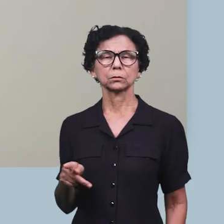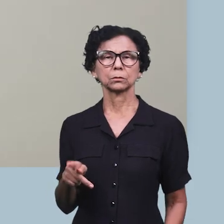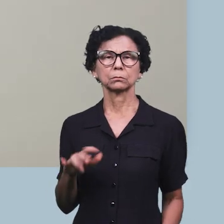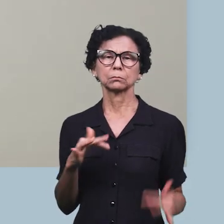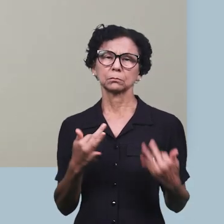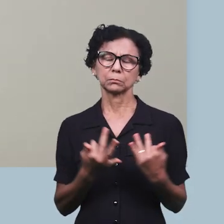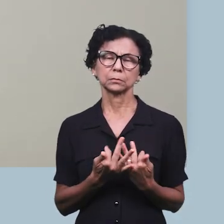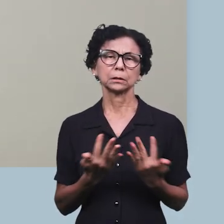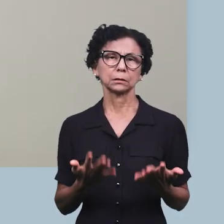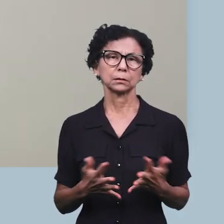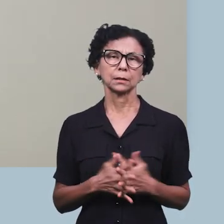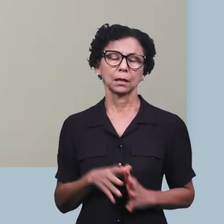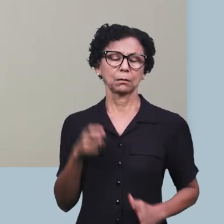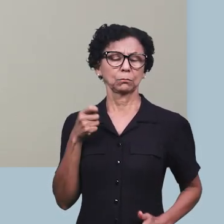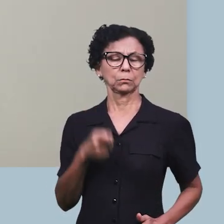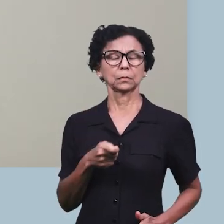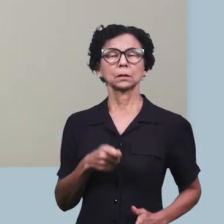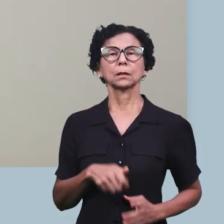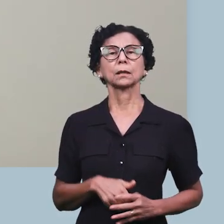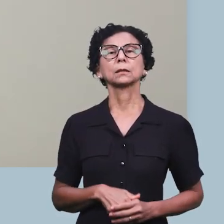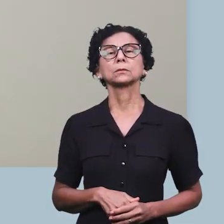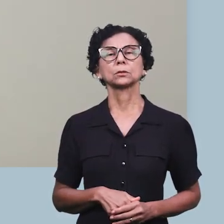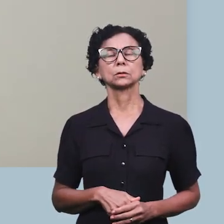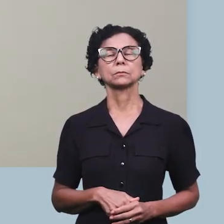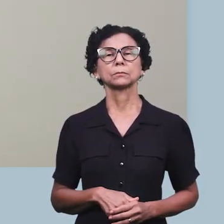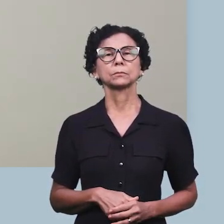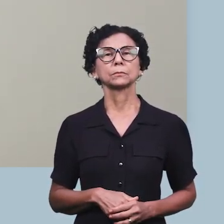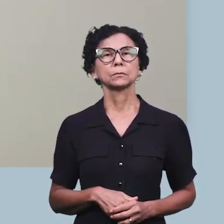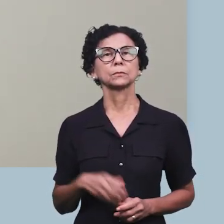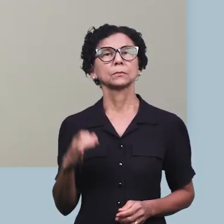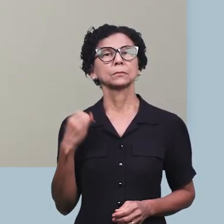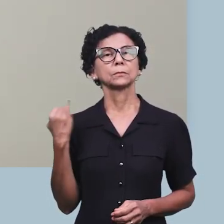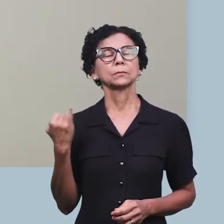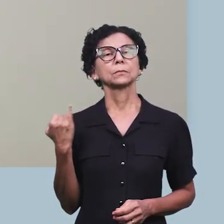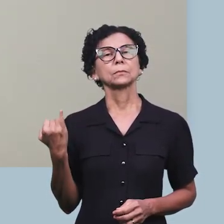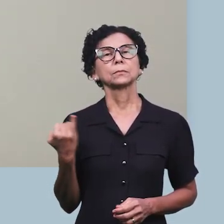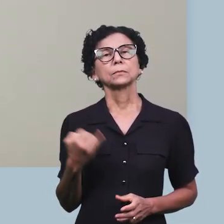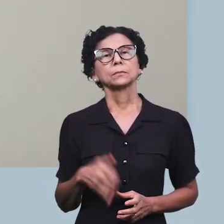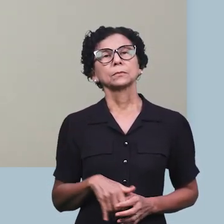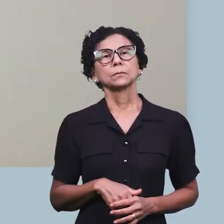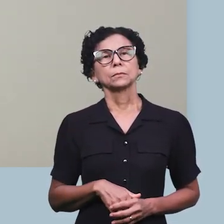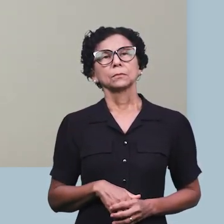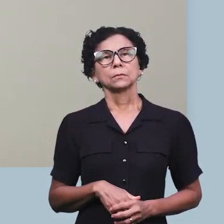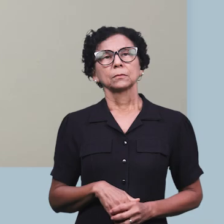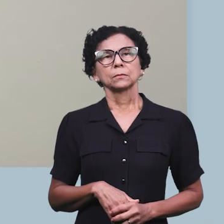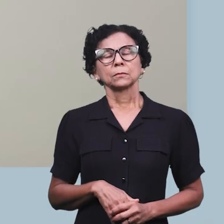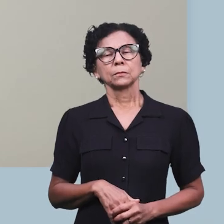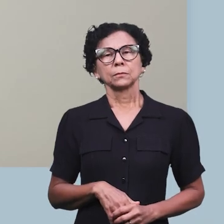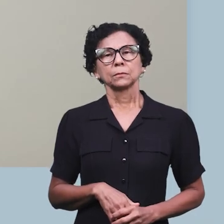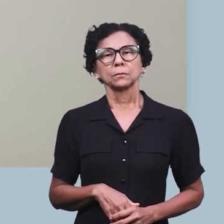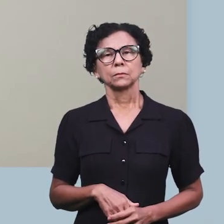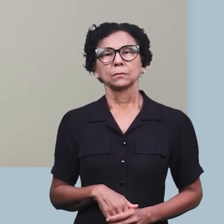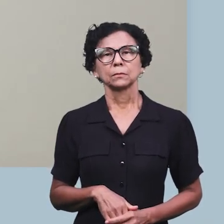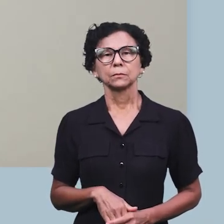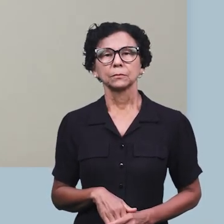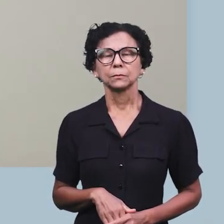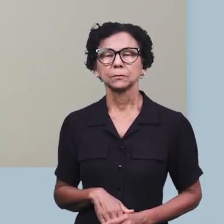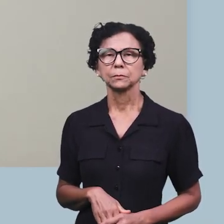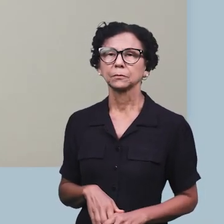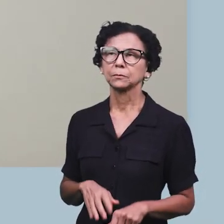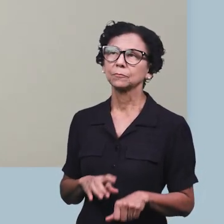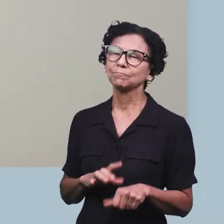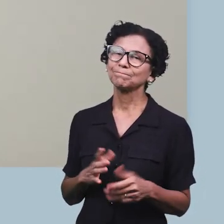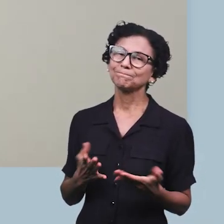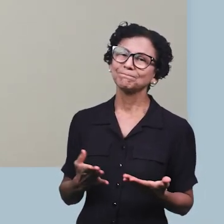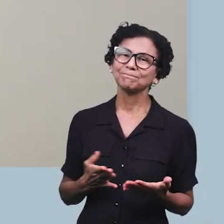enquanto professor, seja enquanto familiar. A autoridade que nós temos sobre ela. Então isso é muito importante. Mas quando